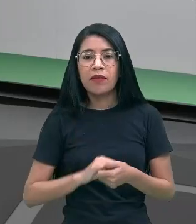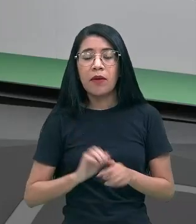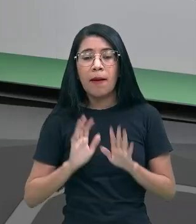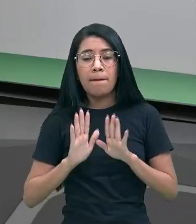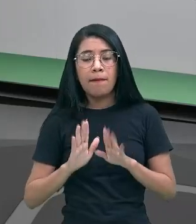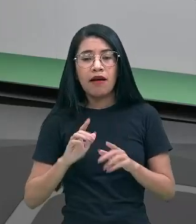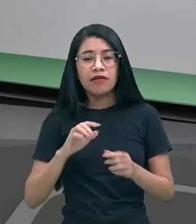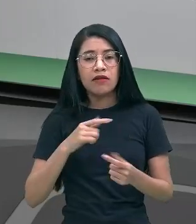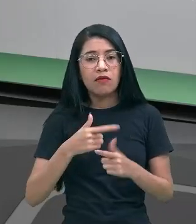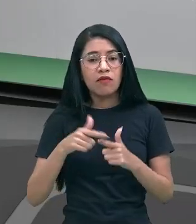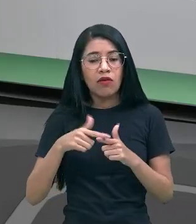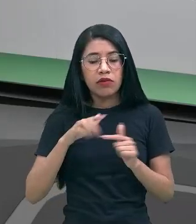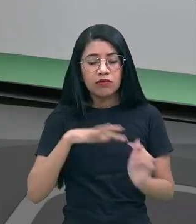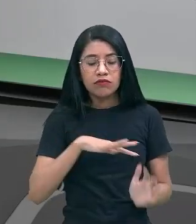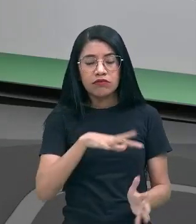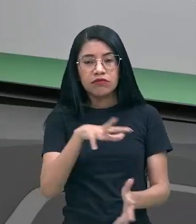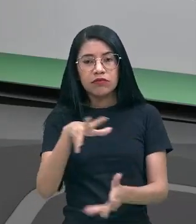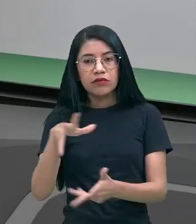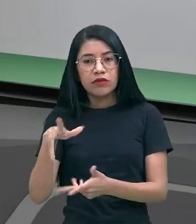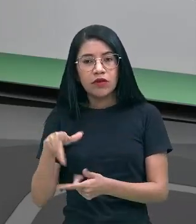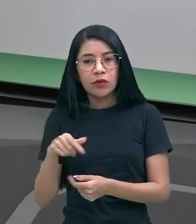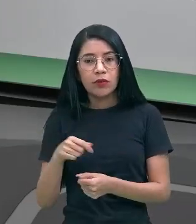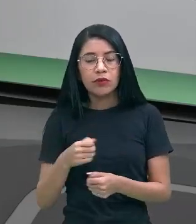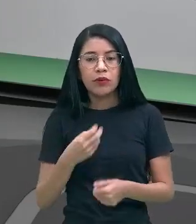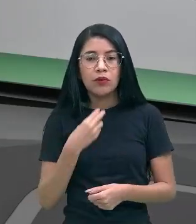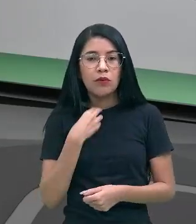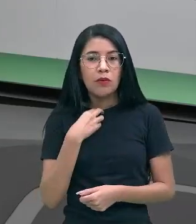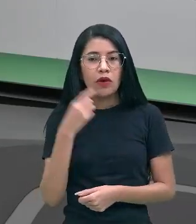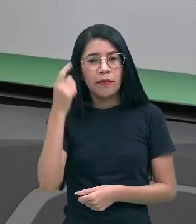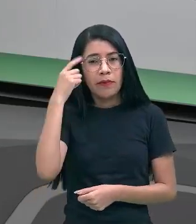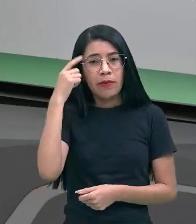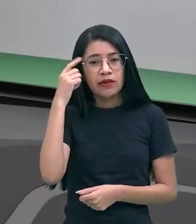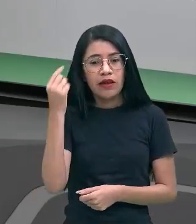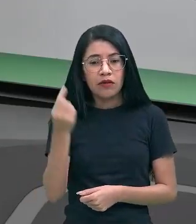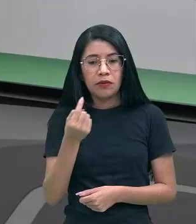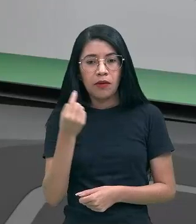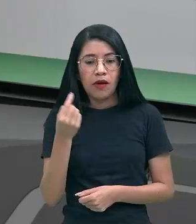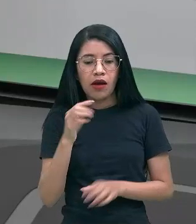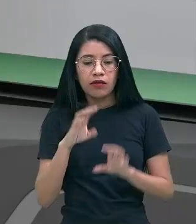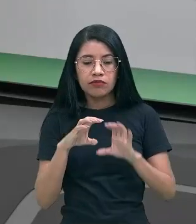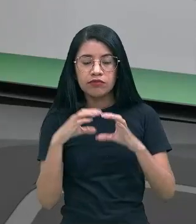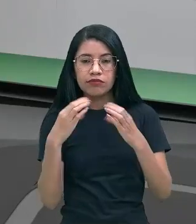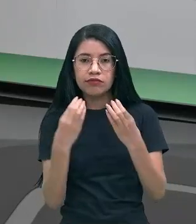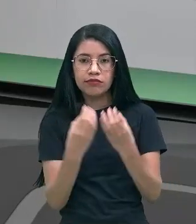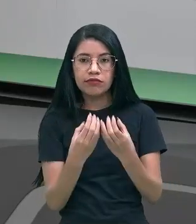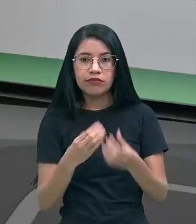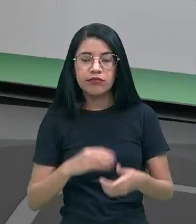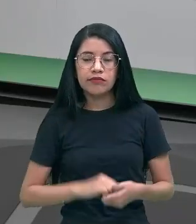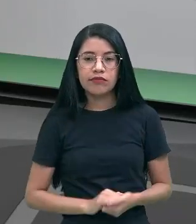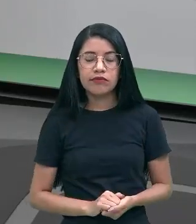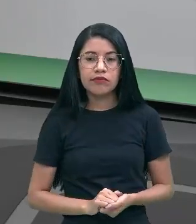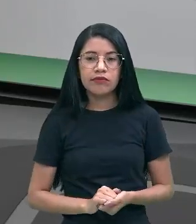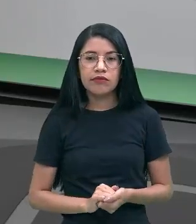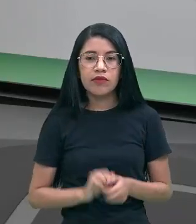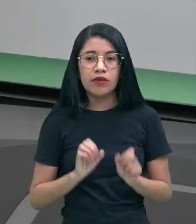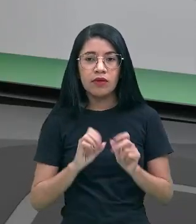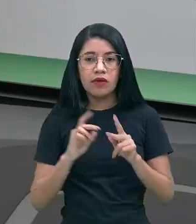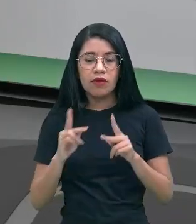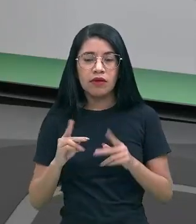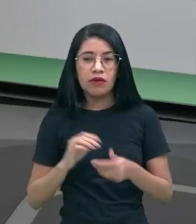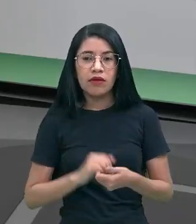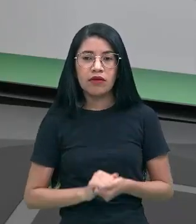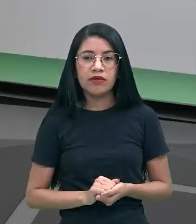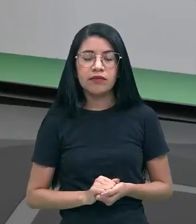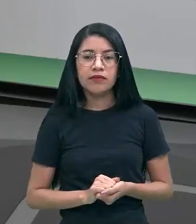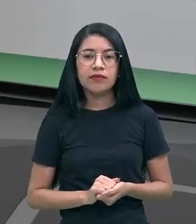global, né? A gente não pode só pensar na nossa pequena região, tá bom? Muito bem, meu povo.